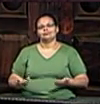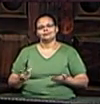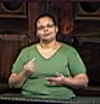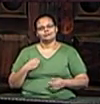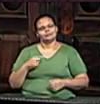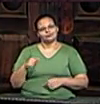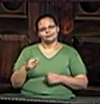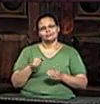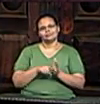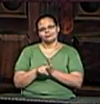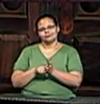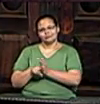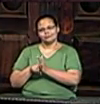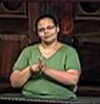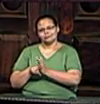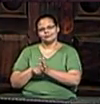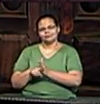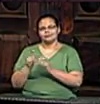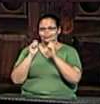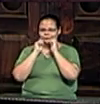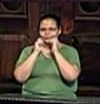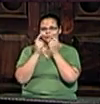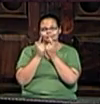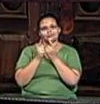para ser avaliado por essa casa.